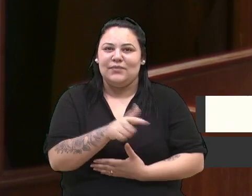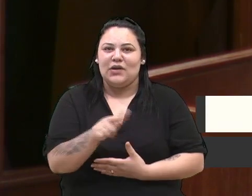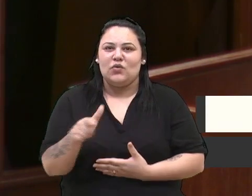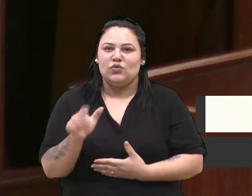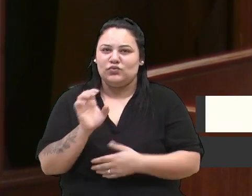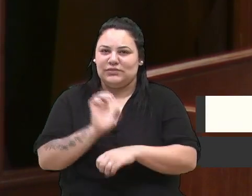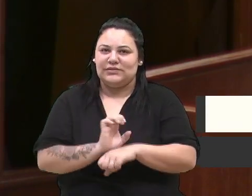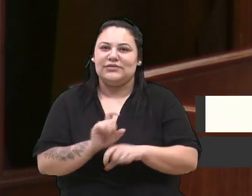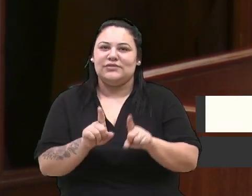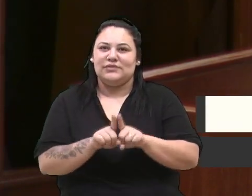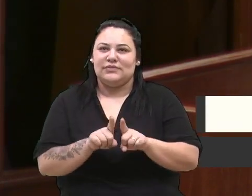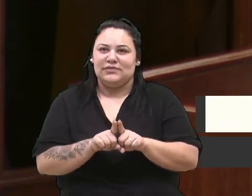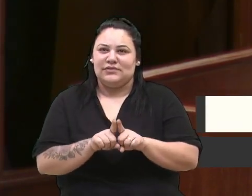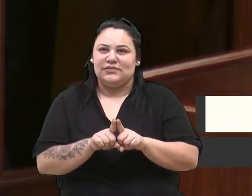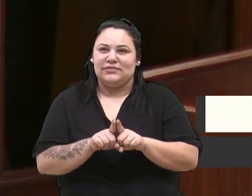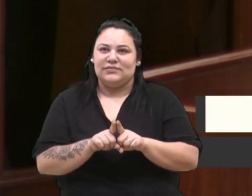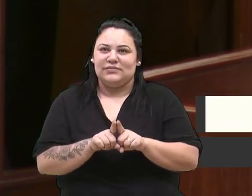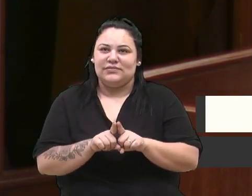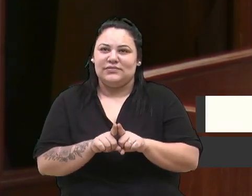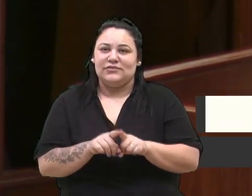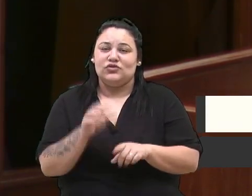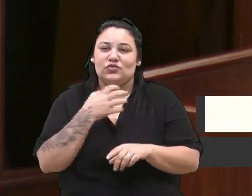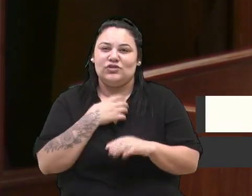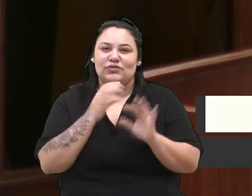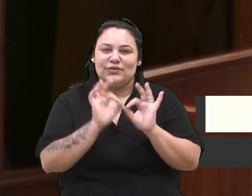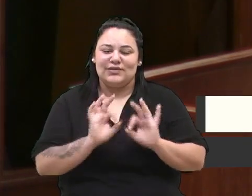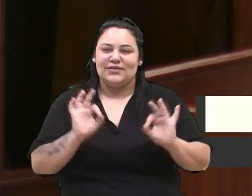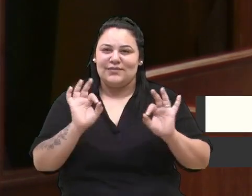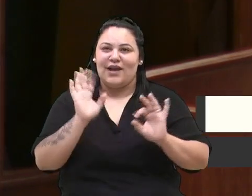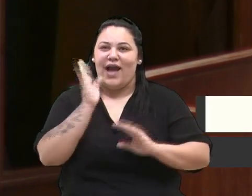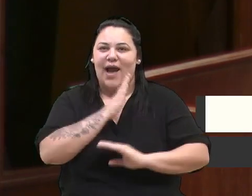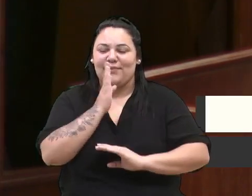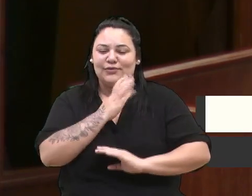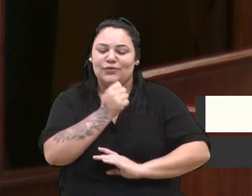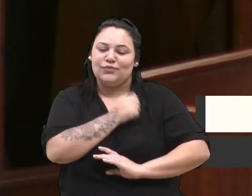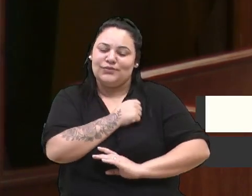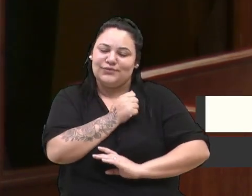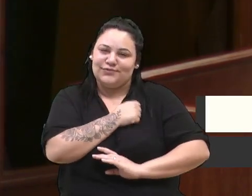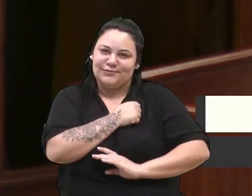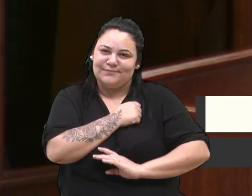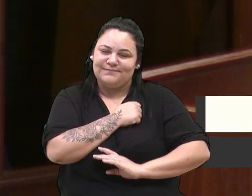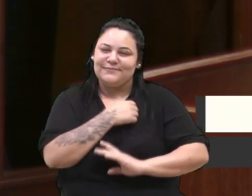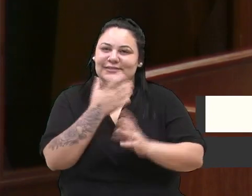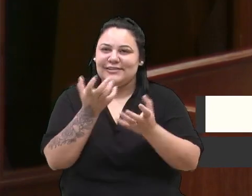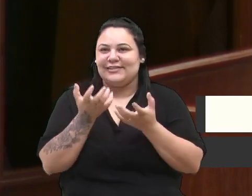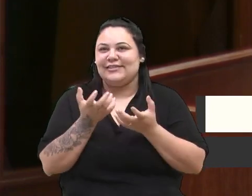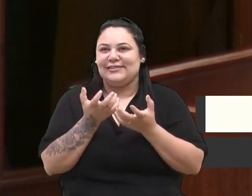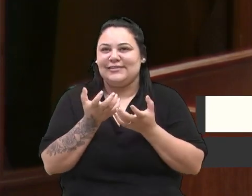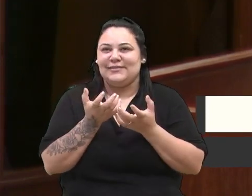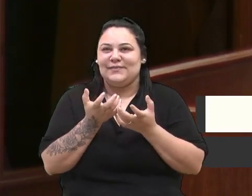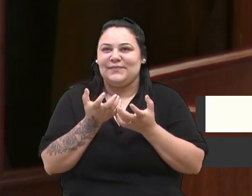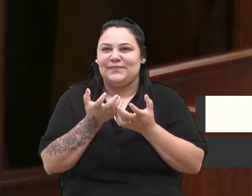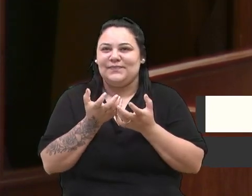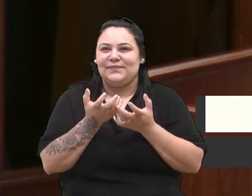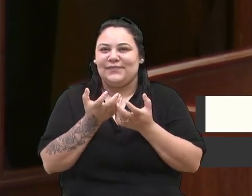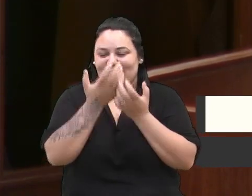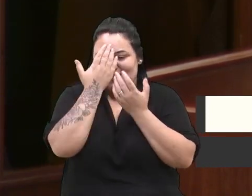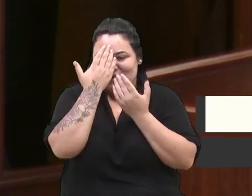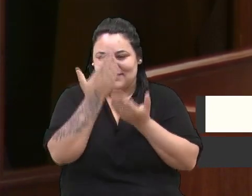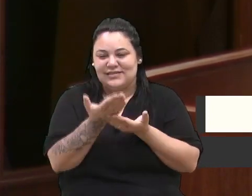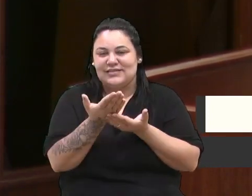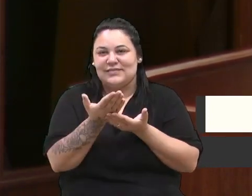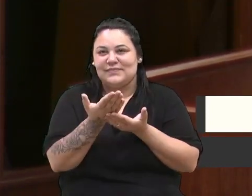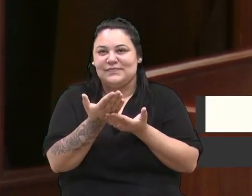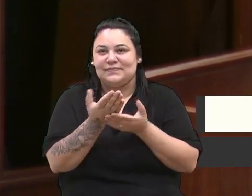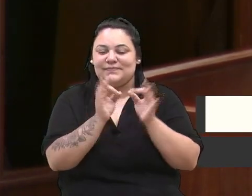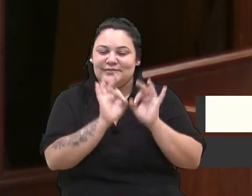Então, de forma simples, humilde, agradecer a vocês, vereadores, pela homenagem,